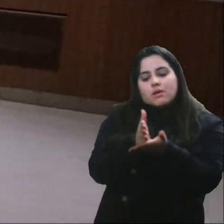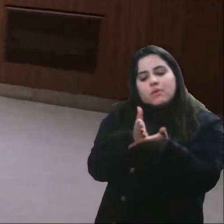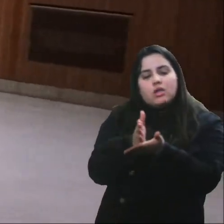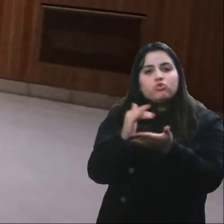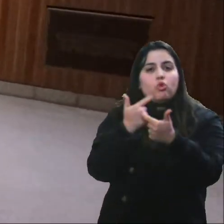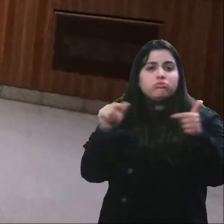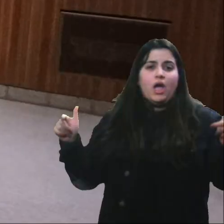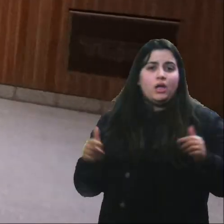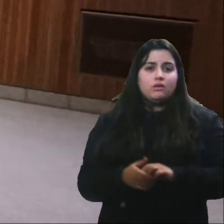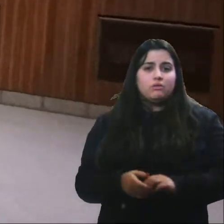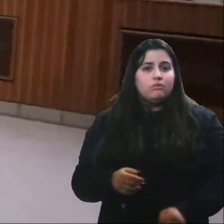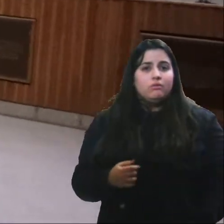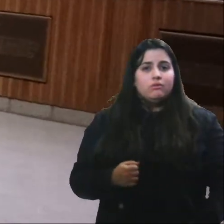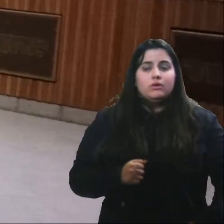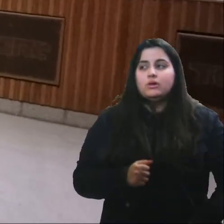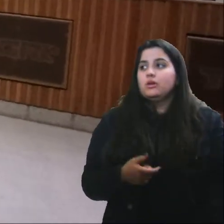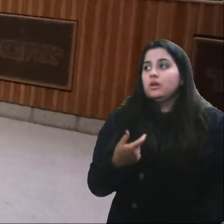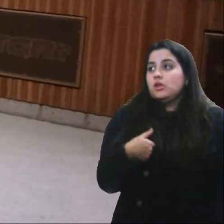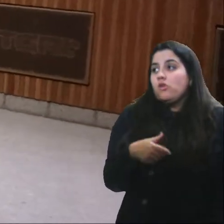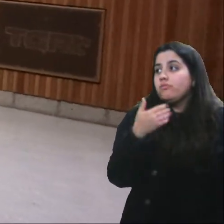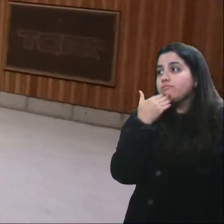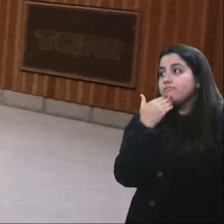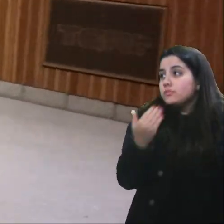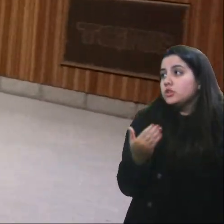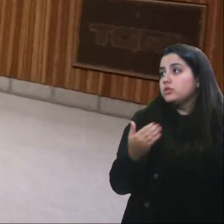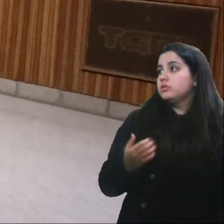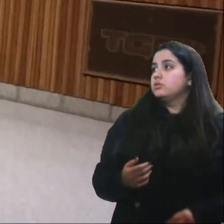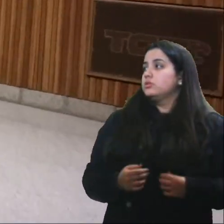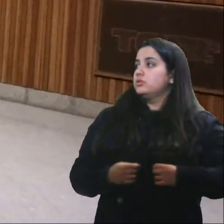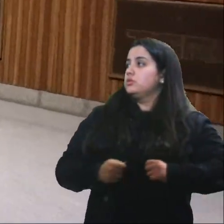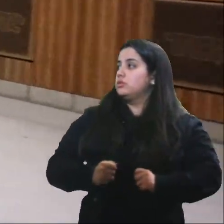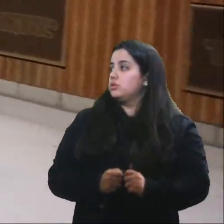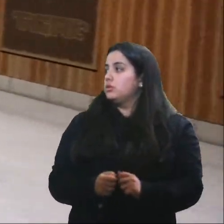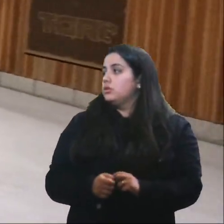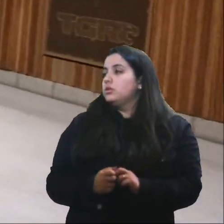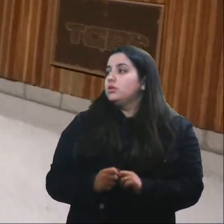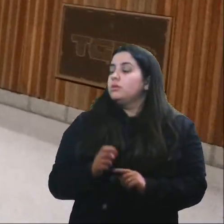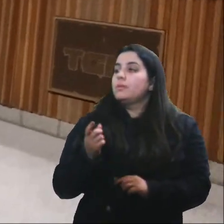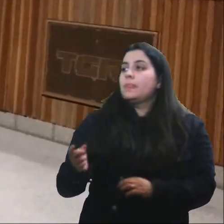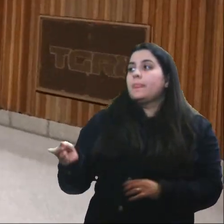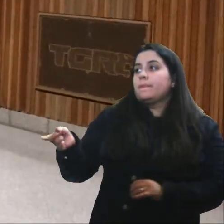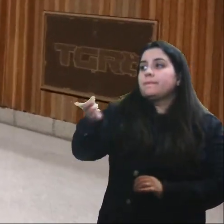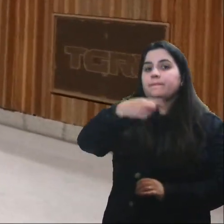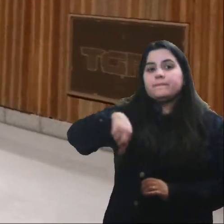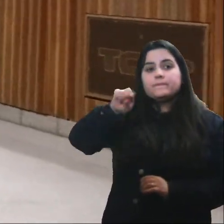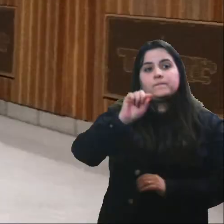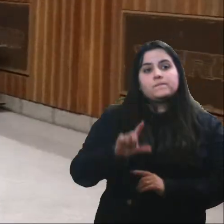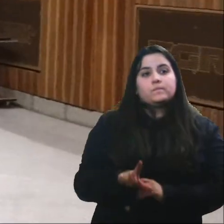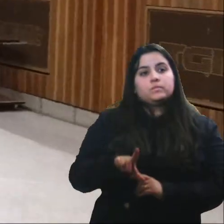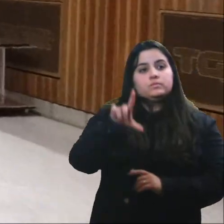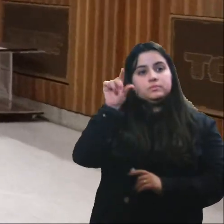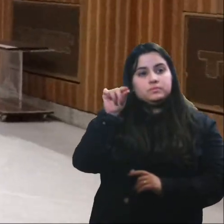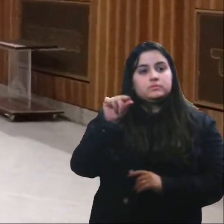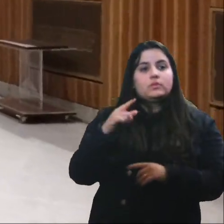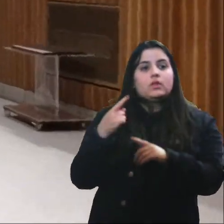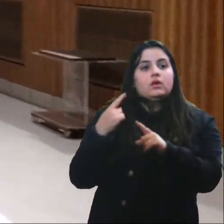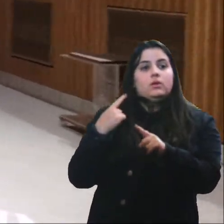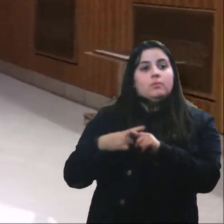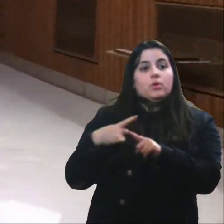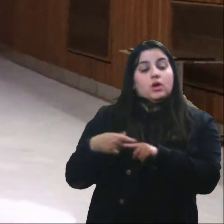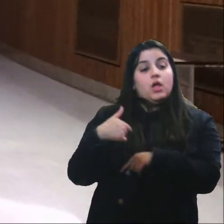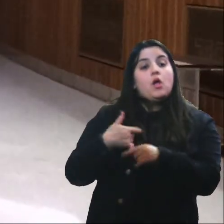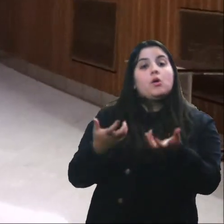E eu vim pedir essa palavra para você hoje, pedir para você tomar essa decisão, porque eu